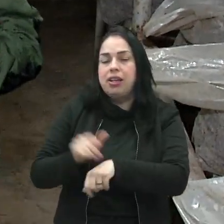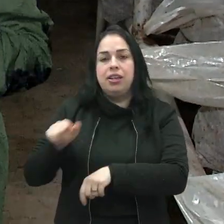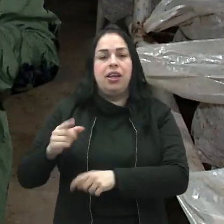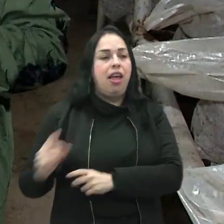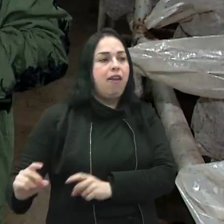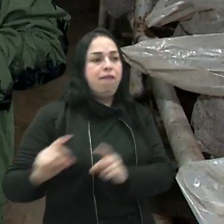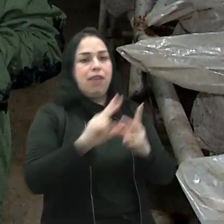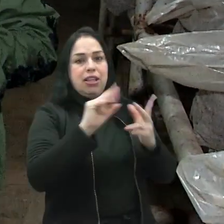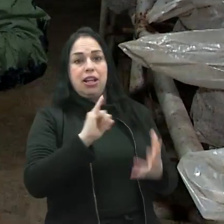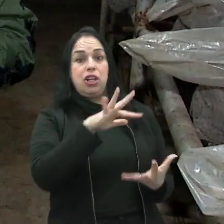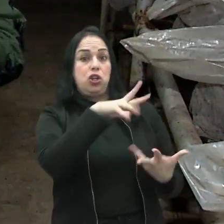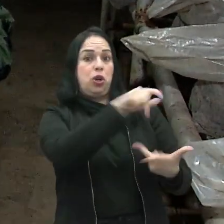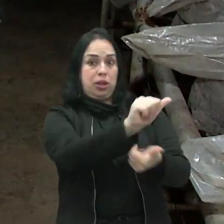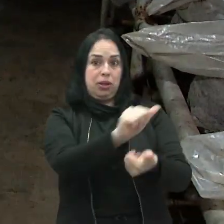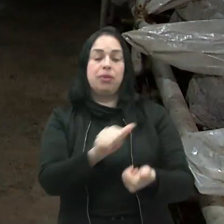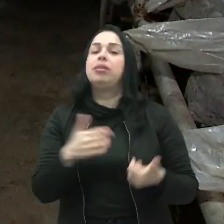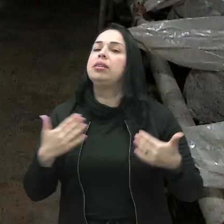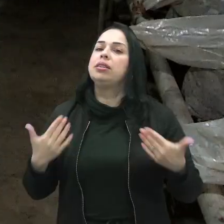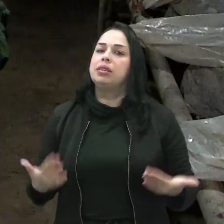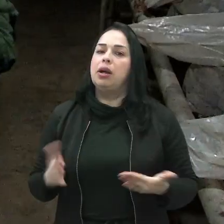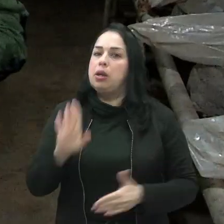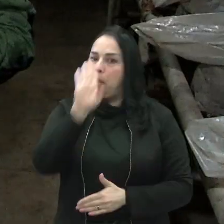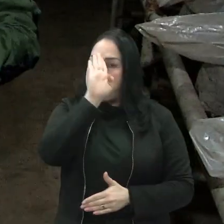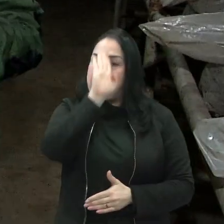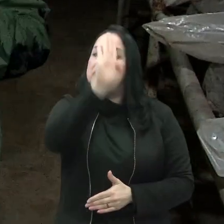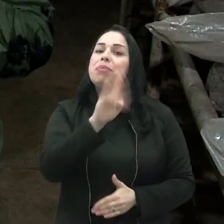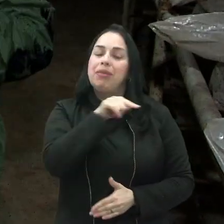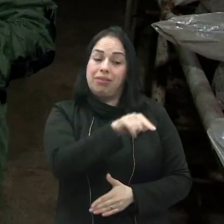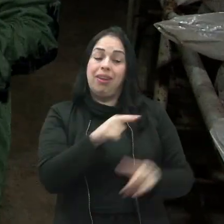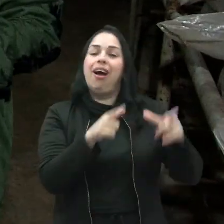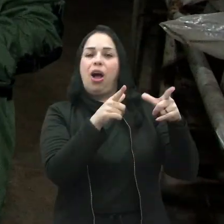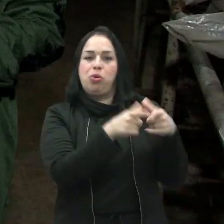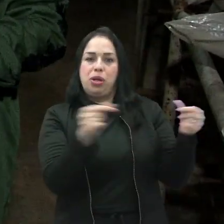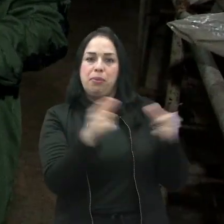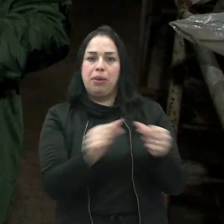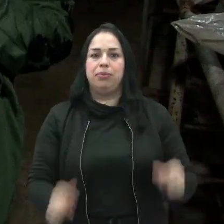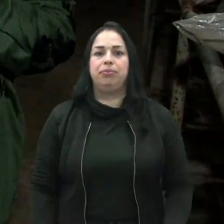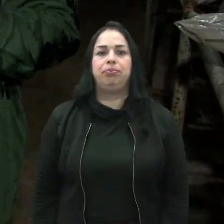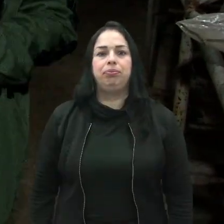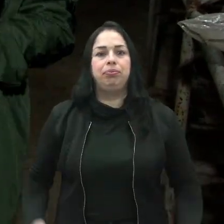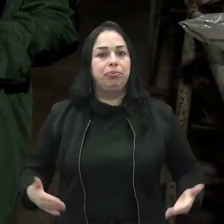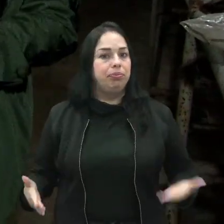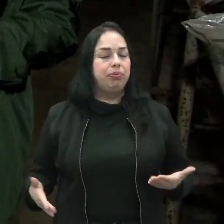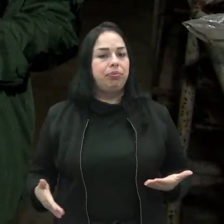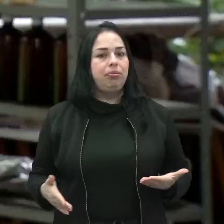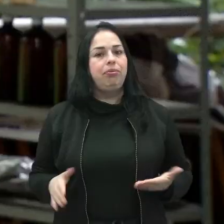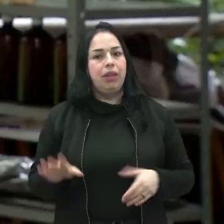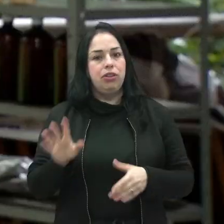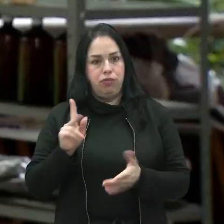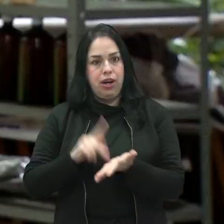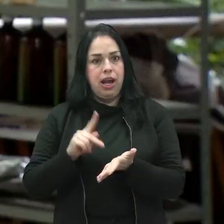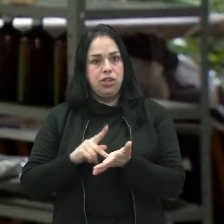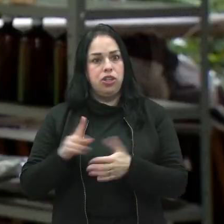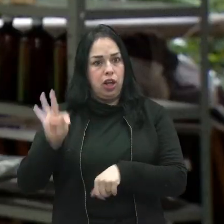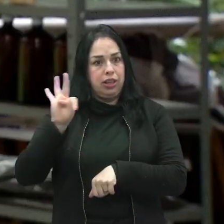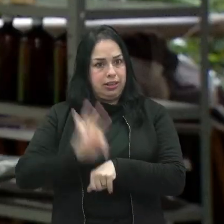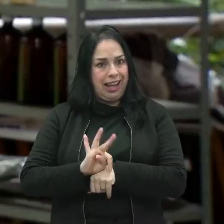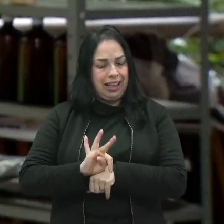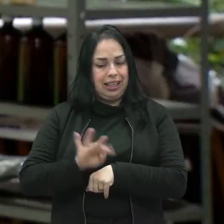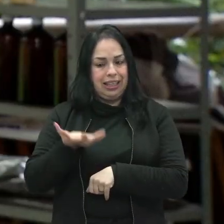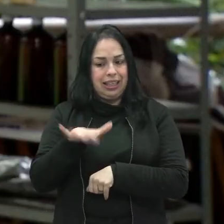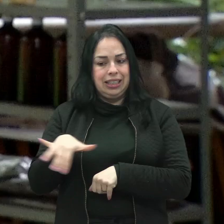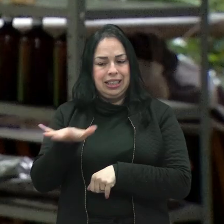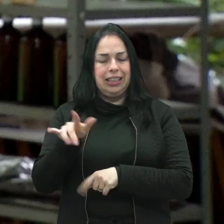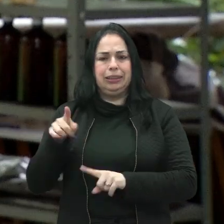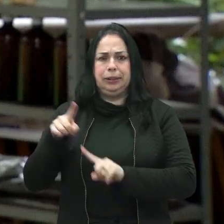produção é comercializada para o mercado internacional e o principal destino é o Japão. Tecnicamente, a gente tem condições